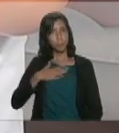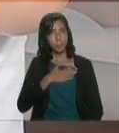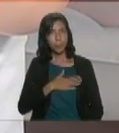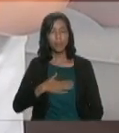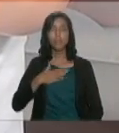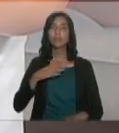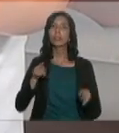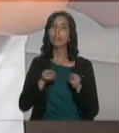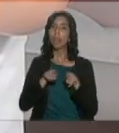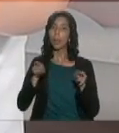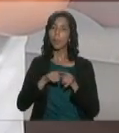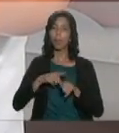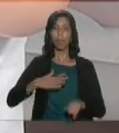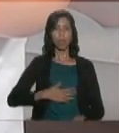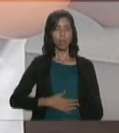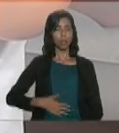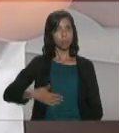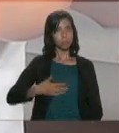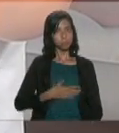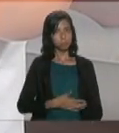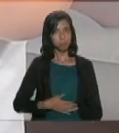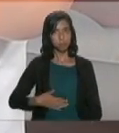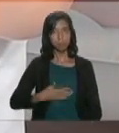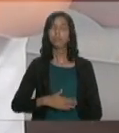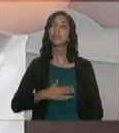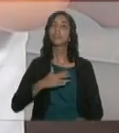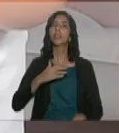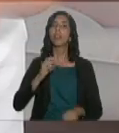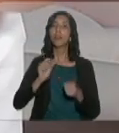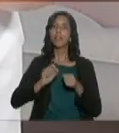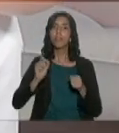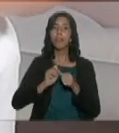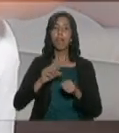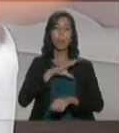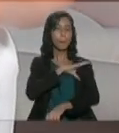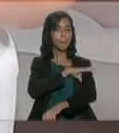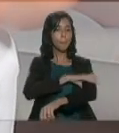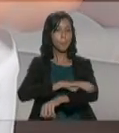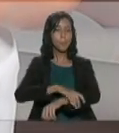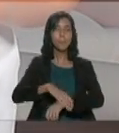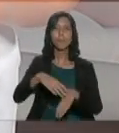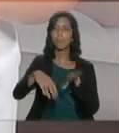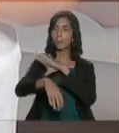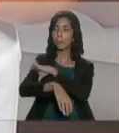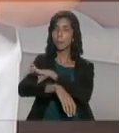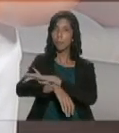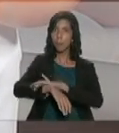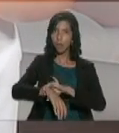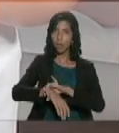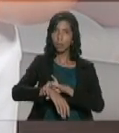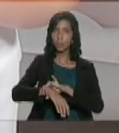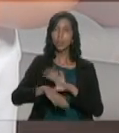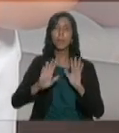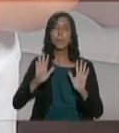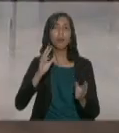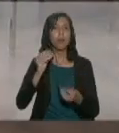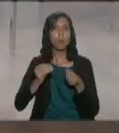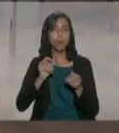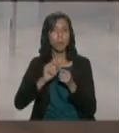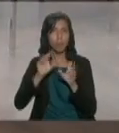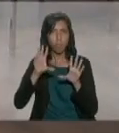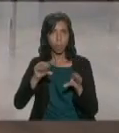peito, passa pela região do abdômen, trabalha toda a região dos bracinhos. Qual é a intensidade